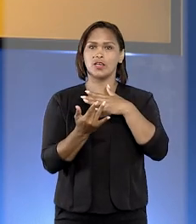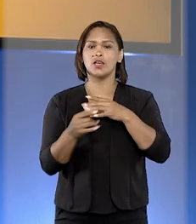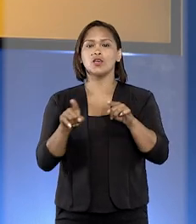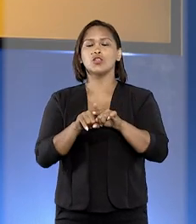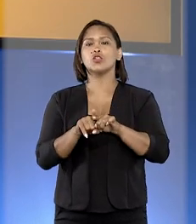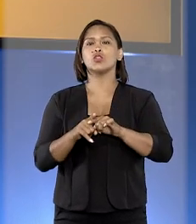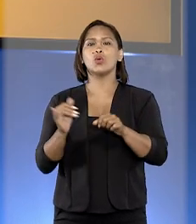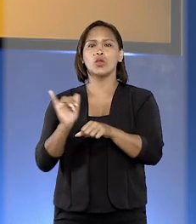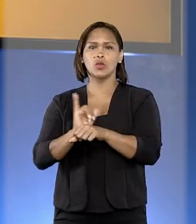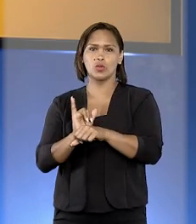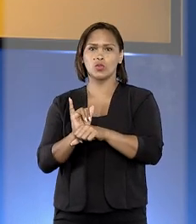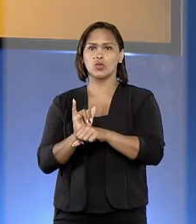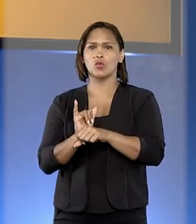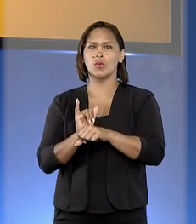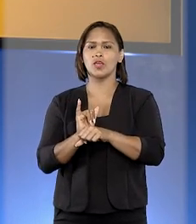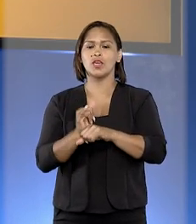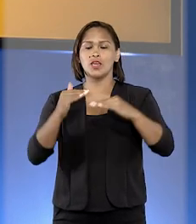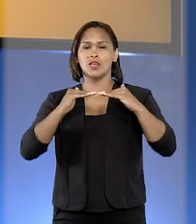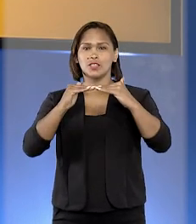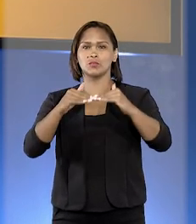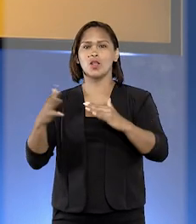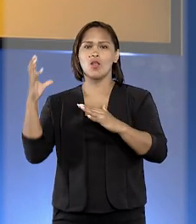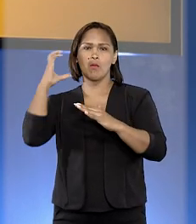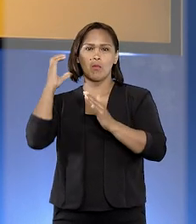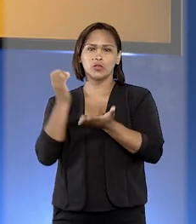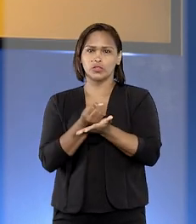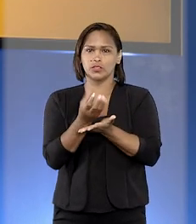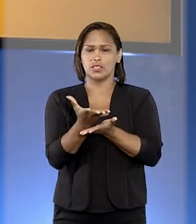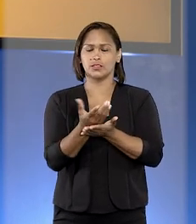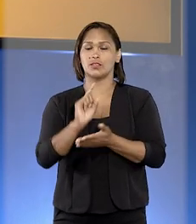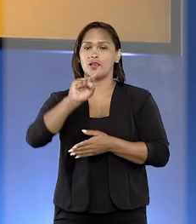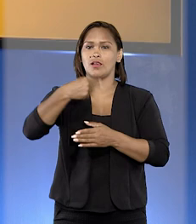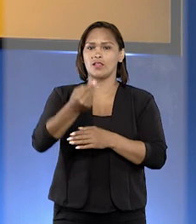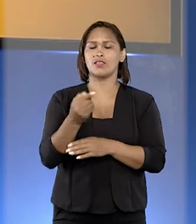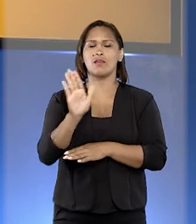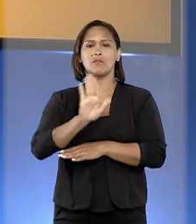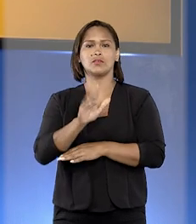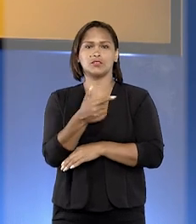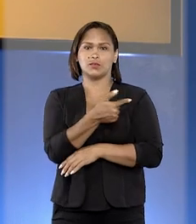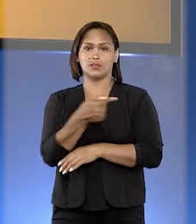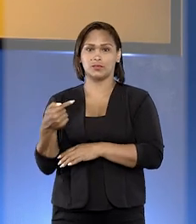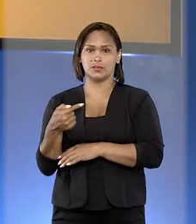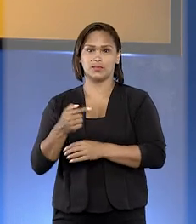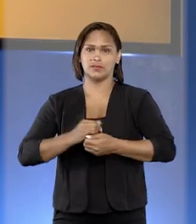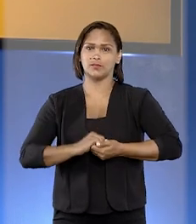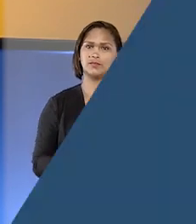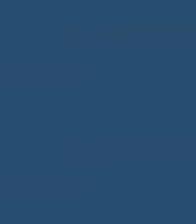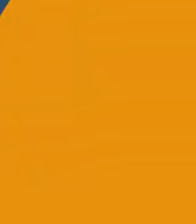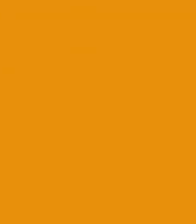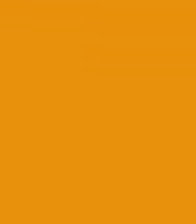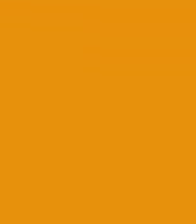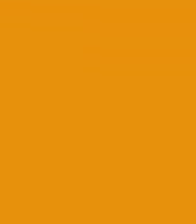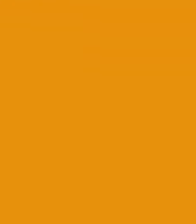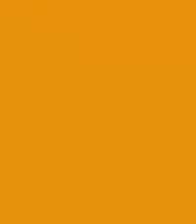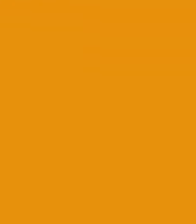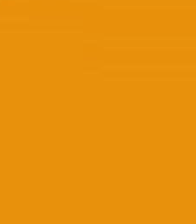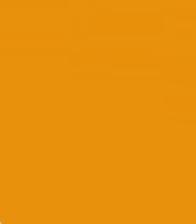sociais, no YouTube e nas plataformas de podcast. Até a próxima semana. Tchau, tchau!